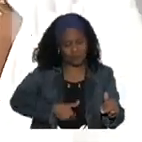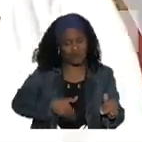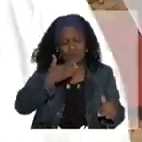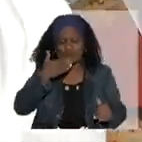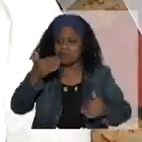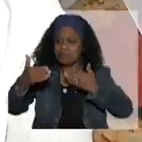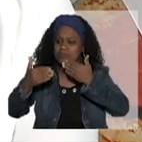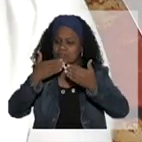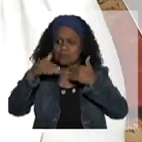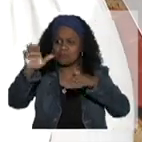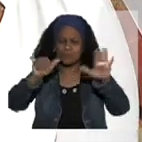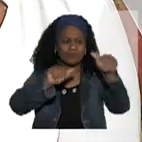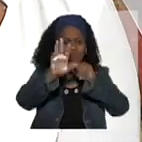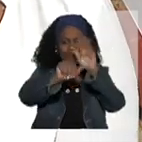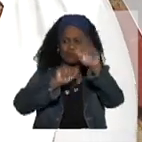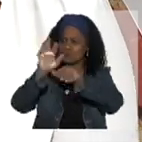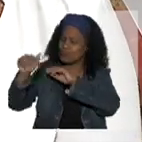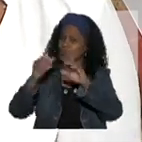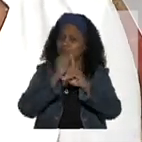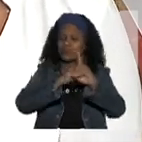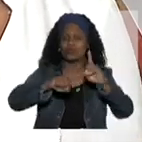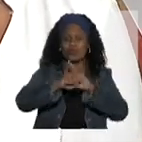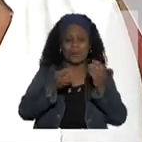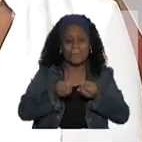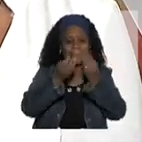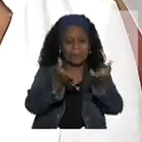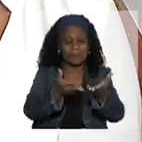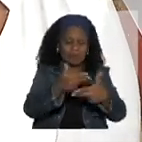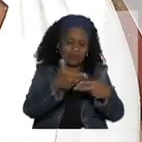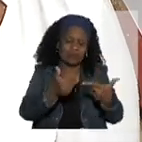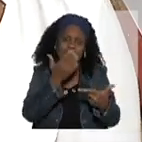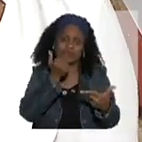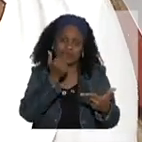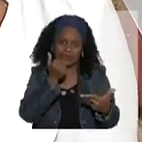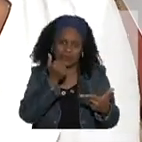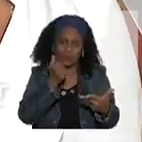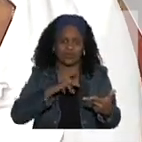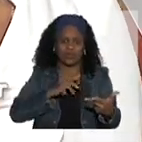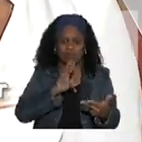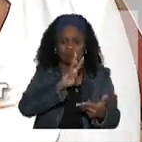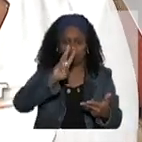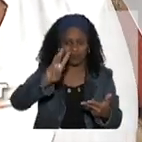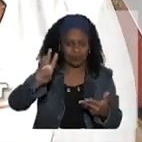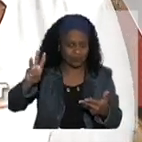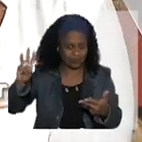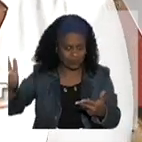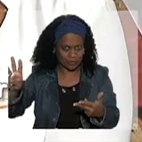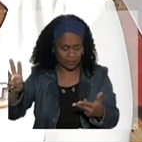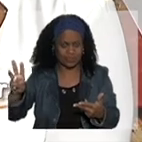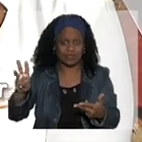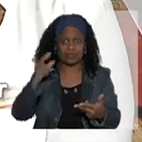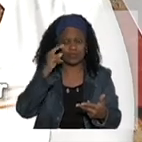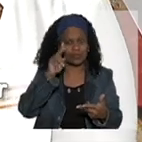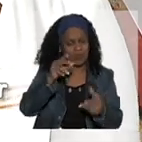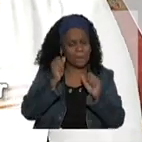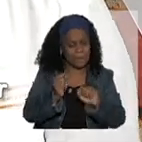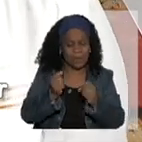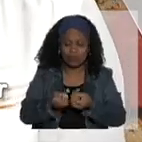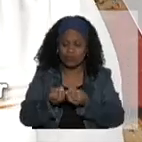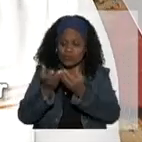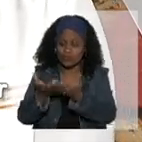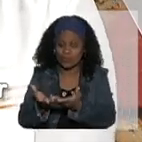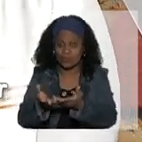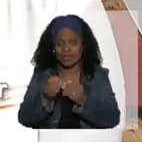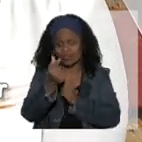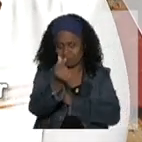pede e conclama toda a sociedade para contribuir com alimentos a gente tem um site natal sem fome ponto org.br você pode